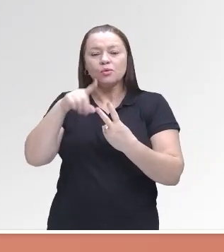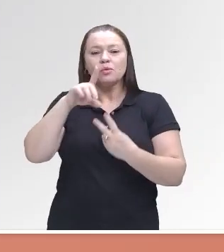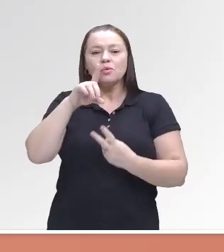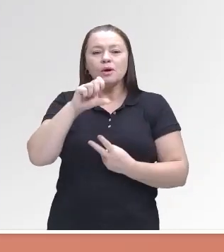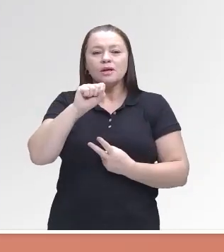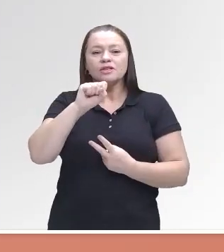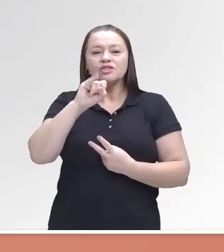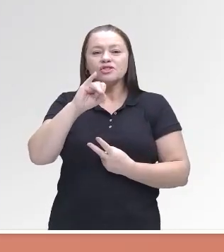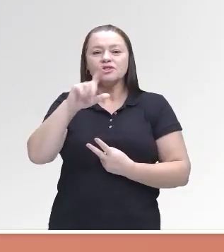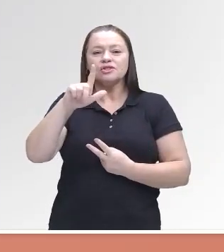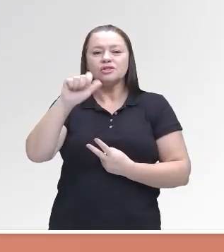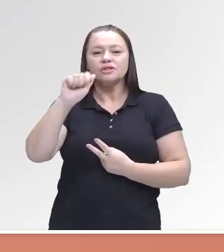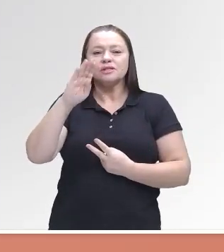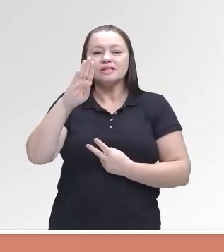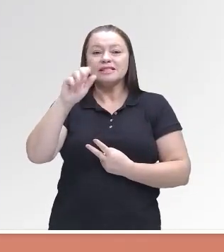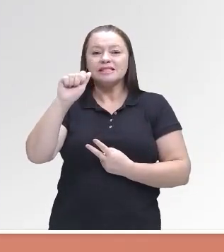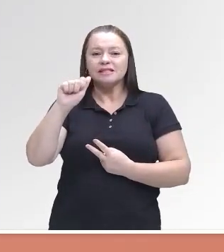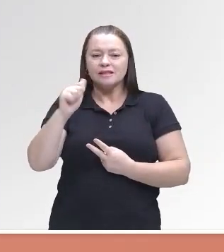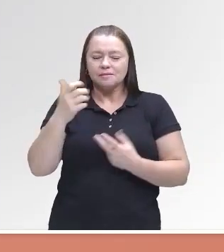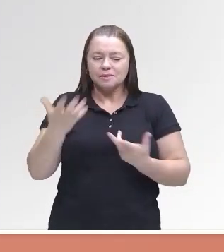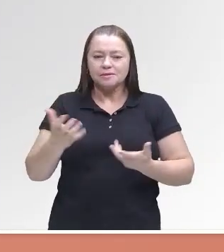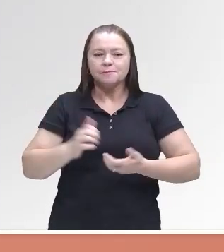atenção. Qual é a próxima palavrinha?